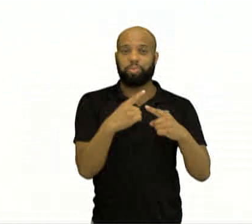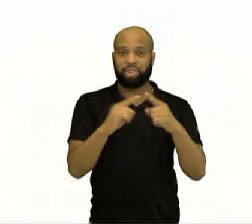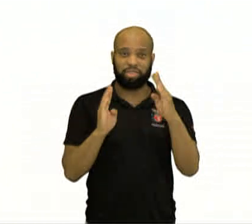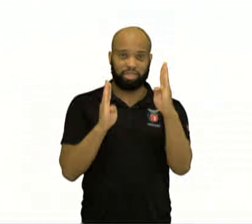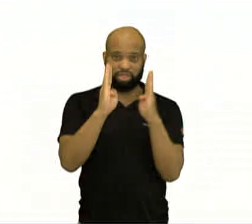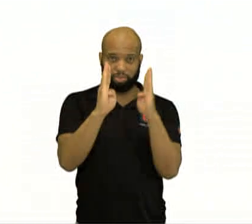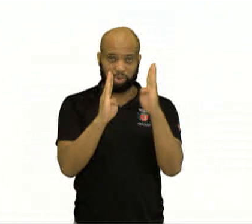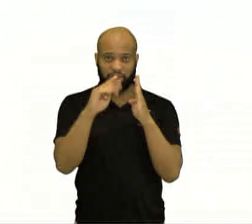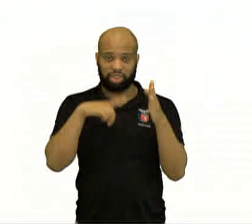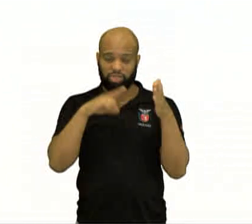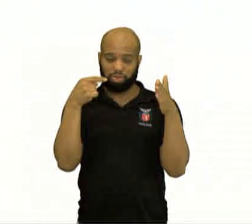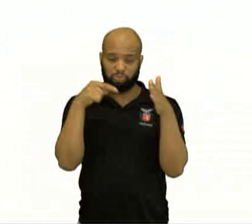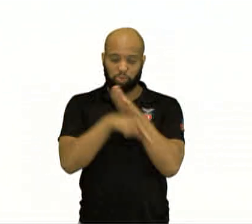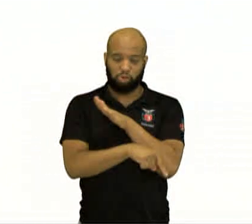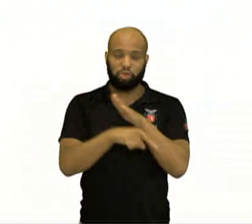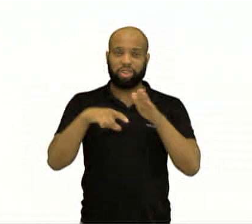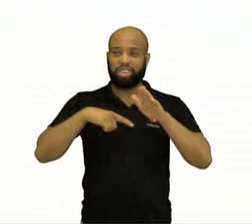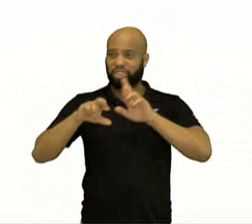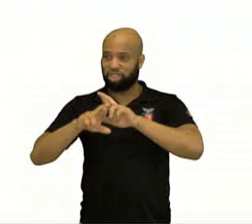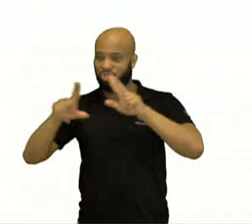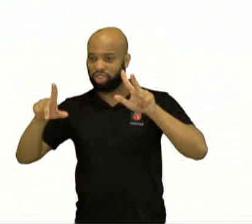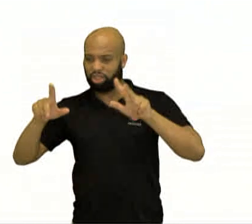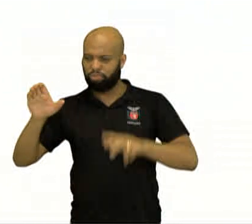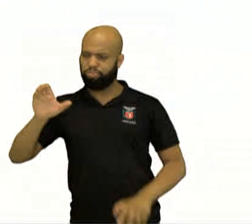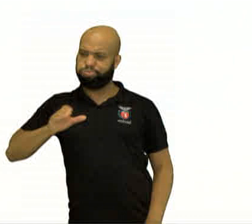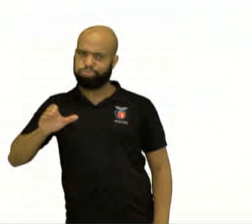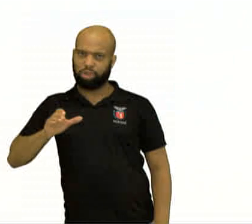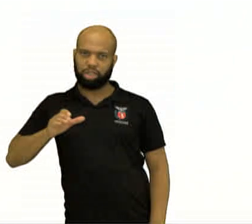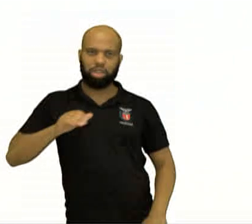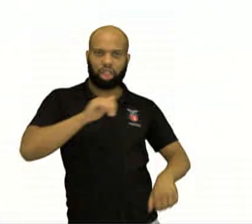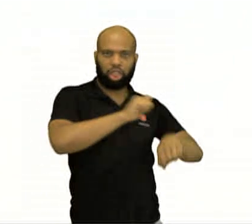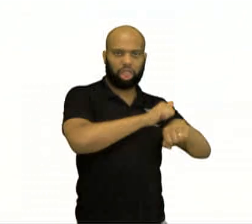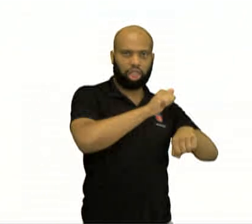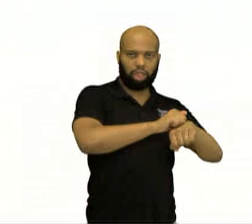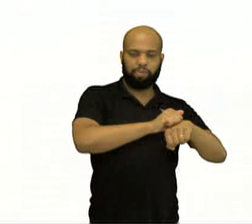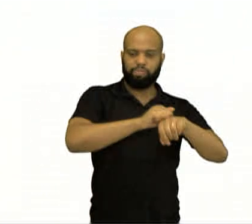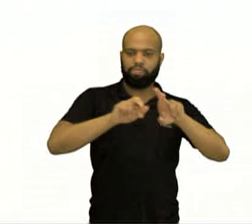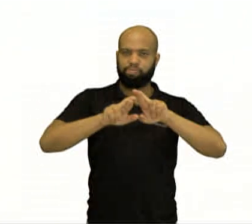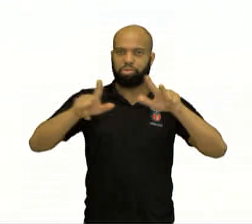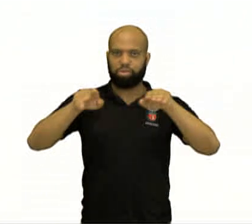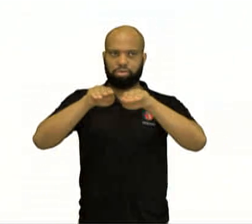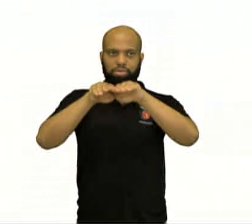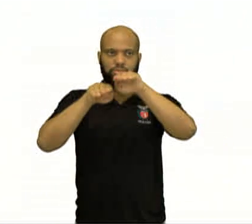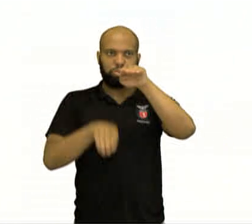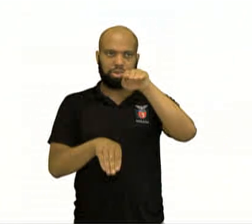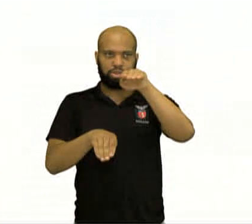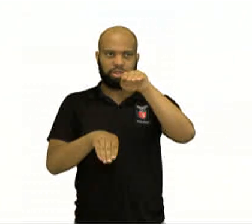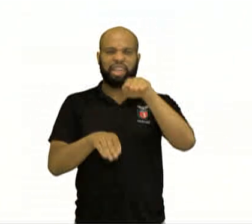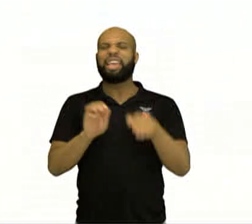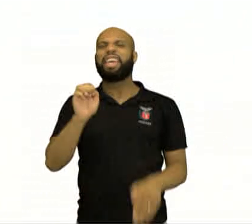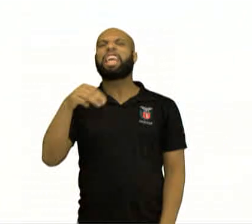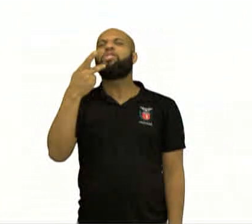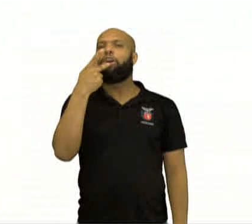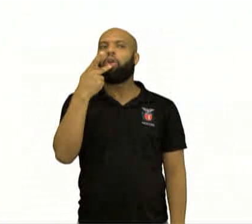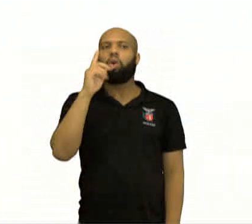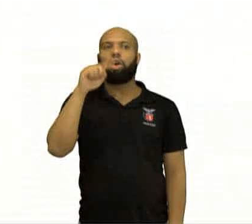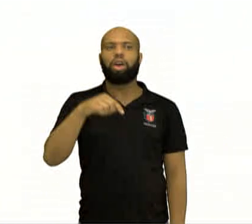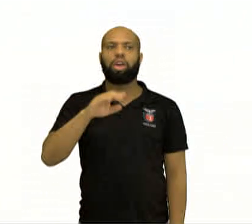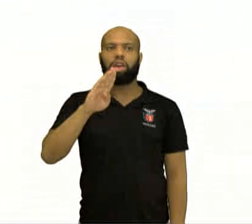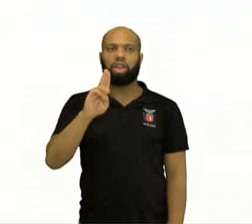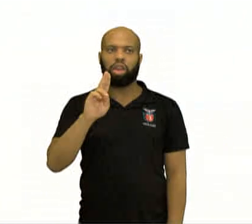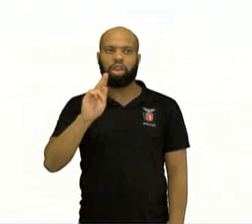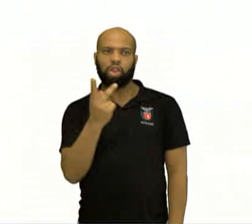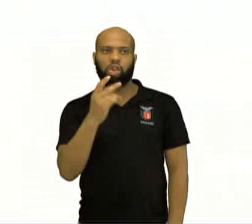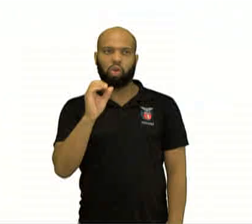fase que se aprofundaram as diferenças entre ricos e pobres. Hobsbawm. Pessoal,